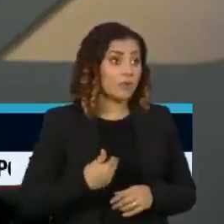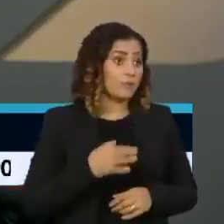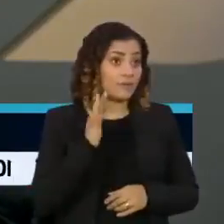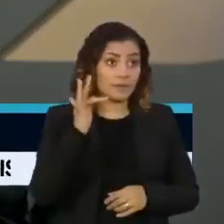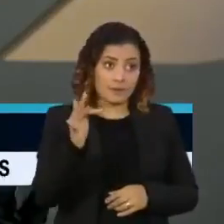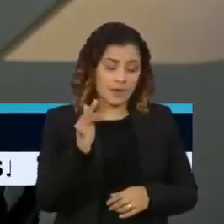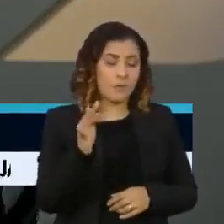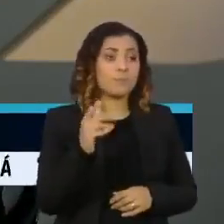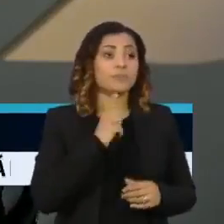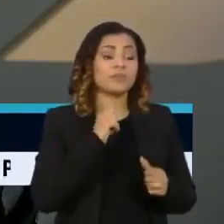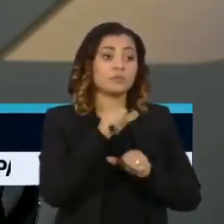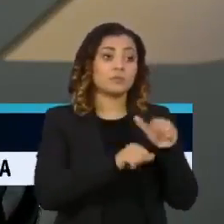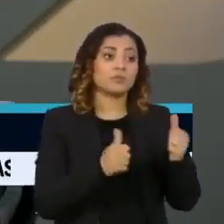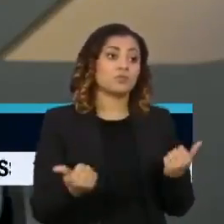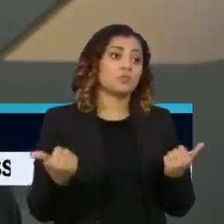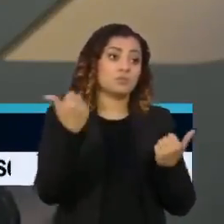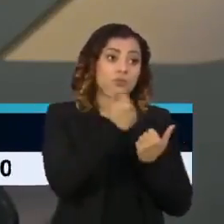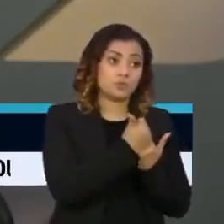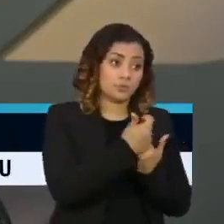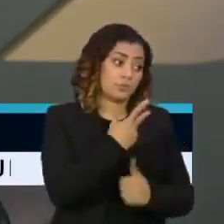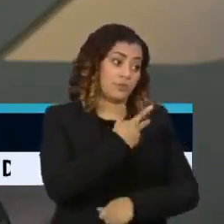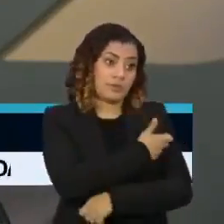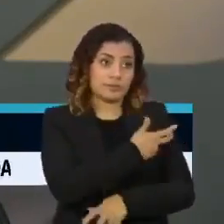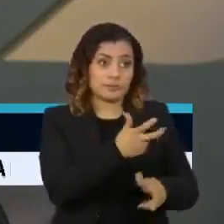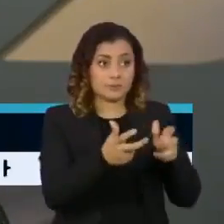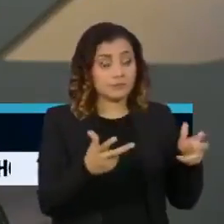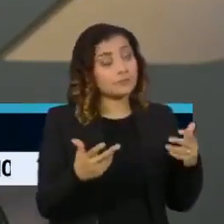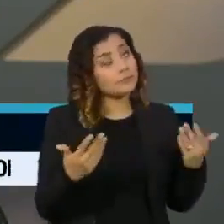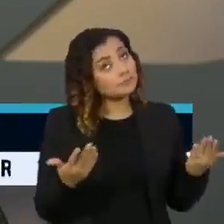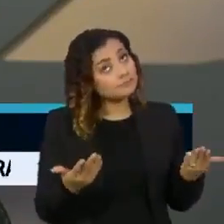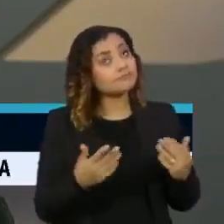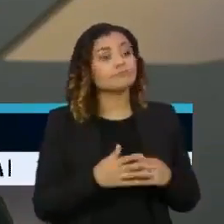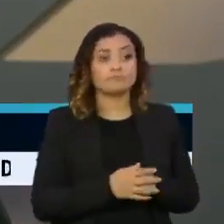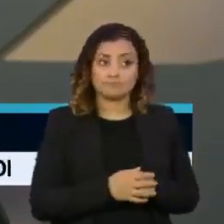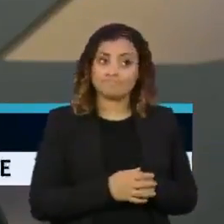fez uma substituição de doses e isto pega mal